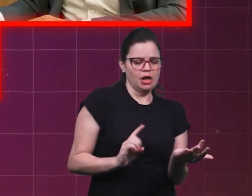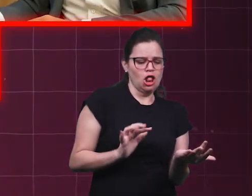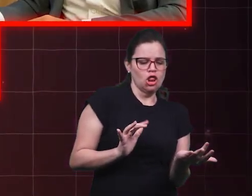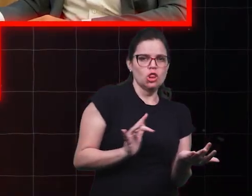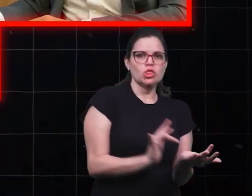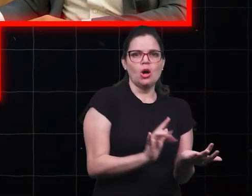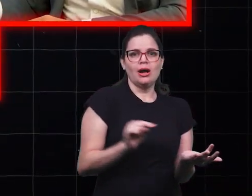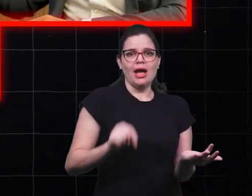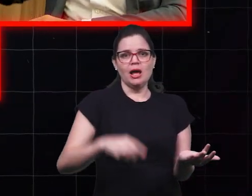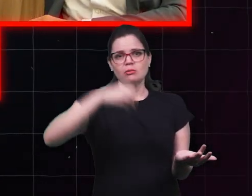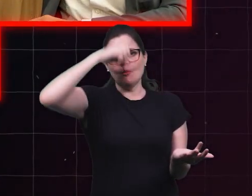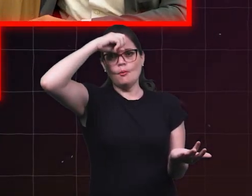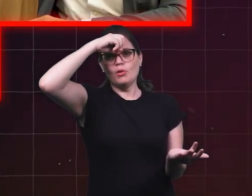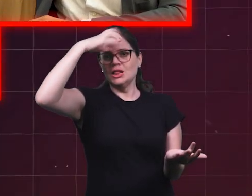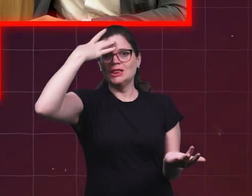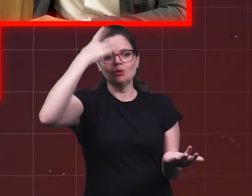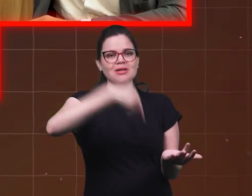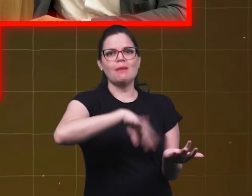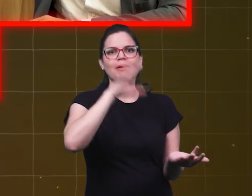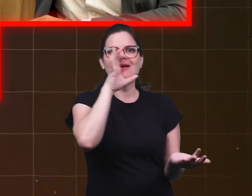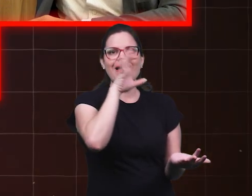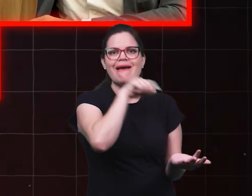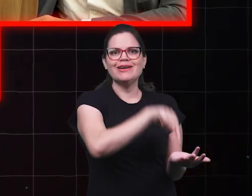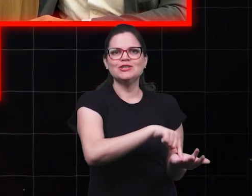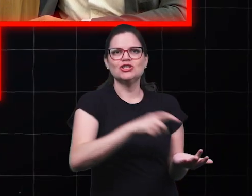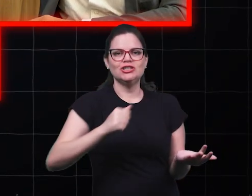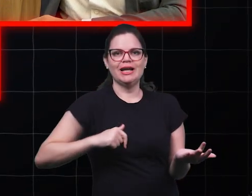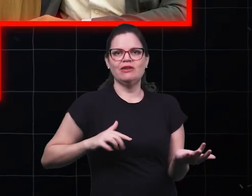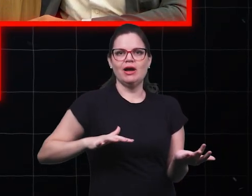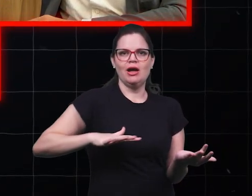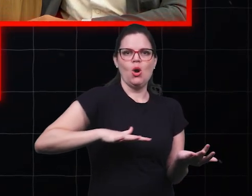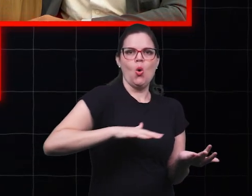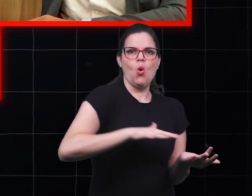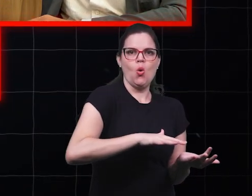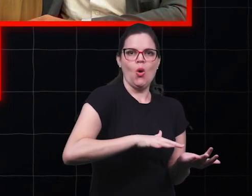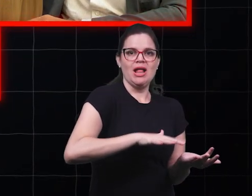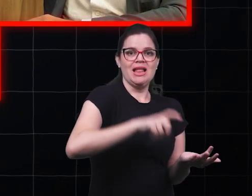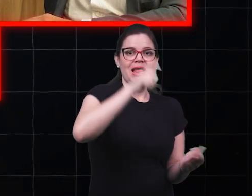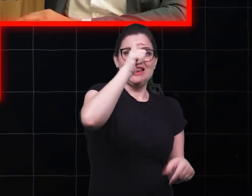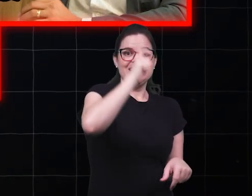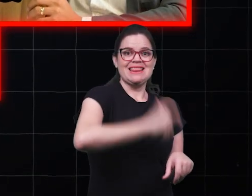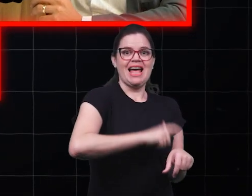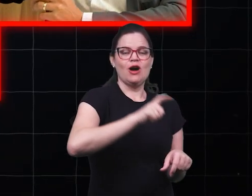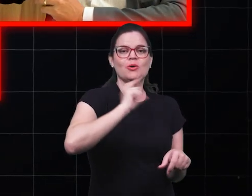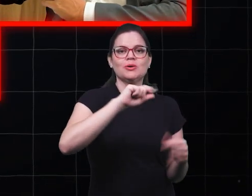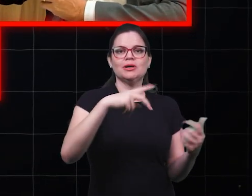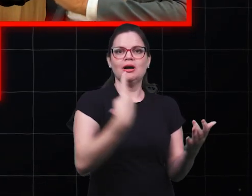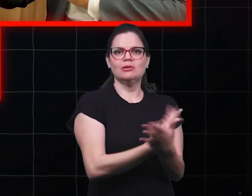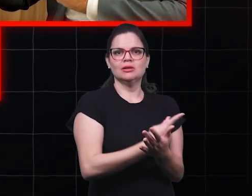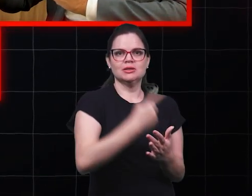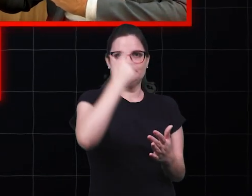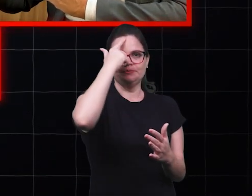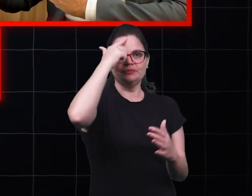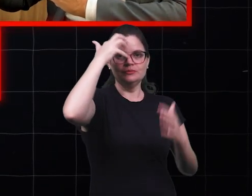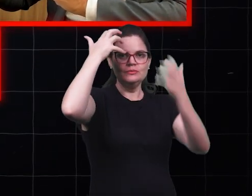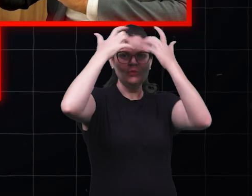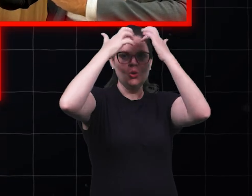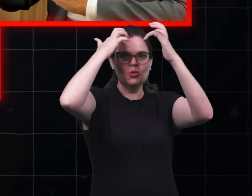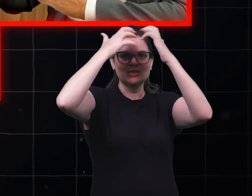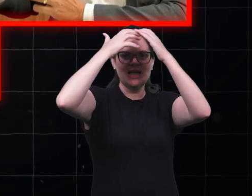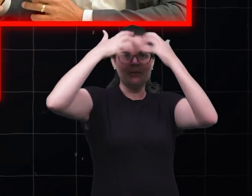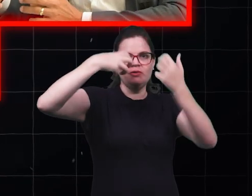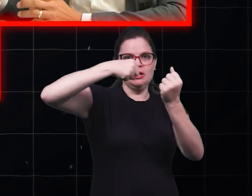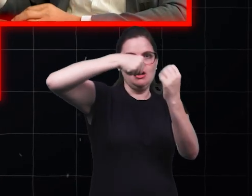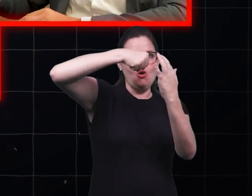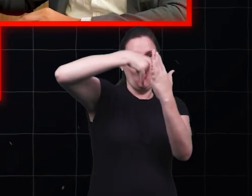prejudicial ao seu corpo. E ela vai levar a mão. E nós vamos ver que imediatamente vai acontecer conexões ali e o